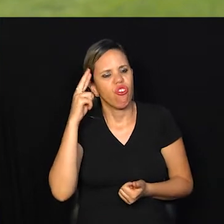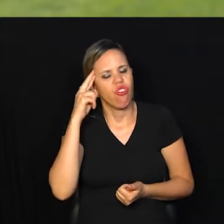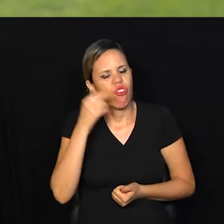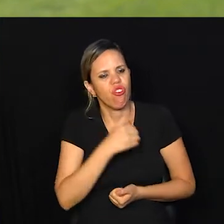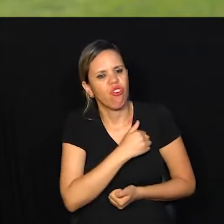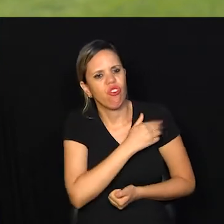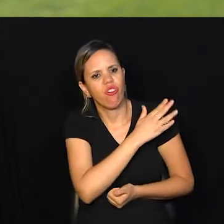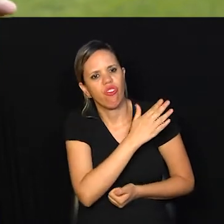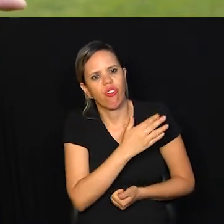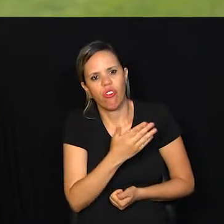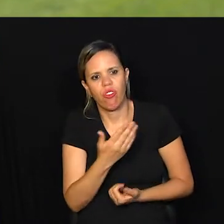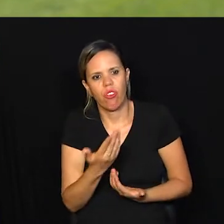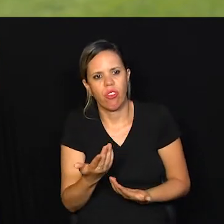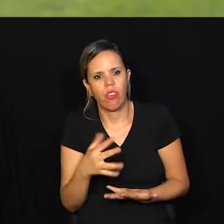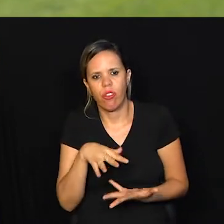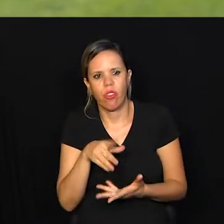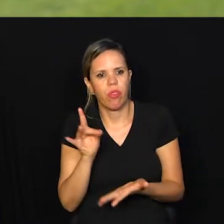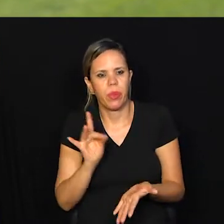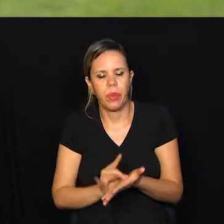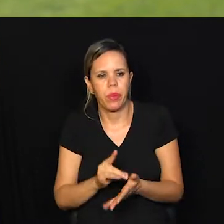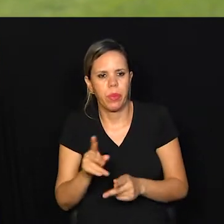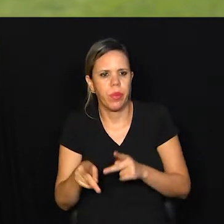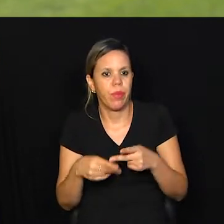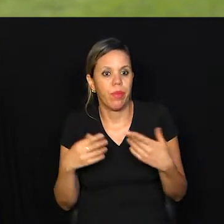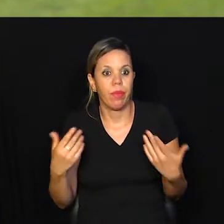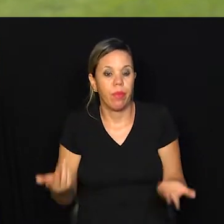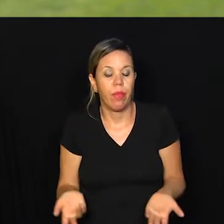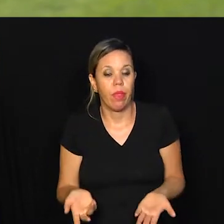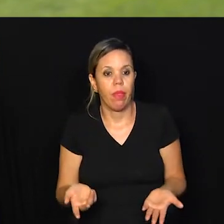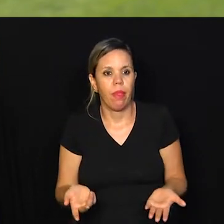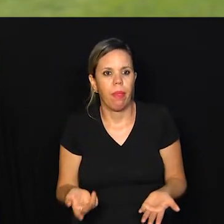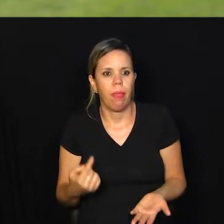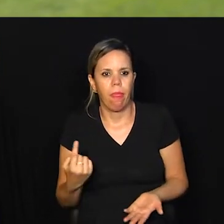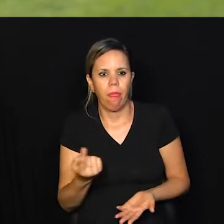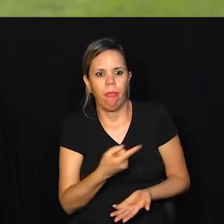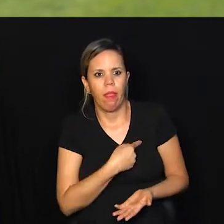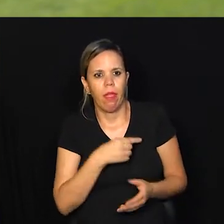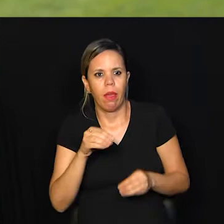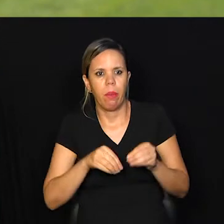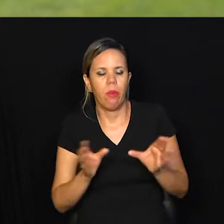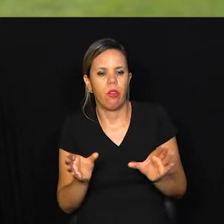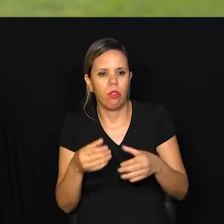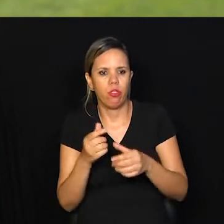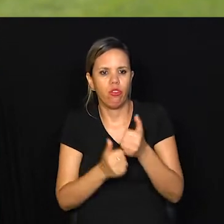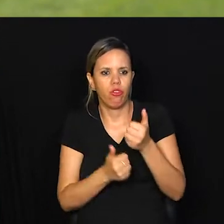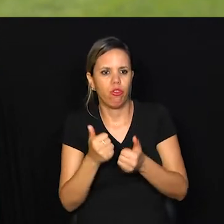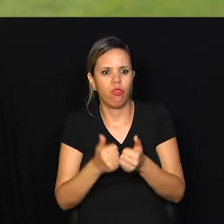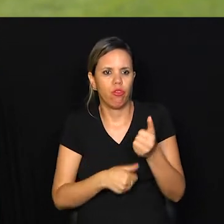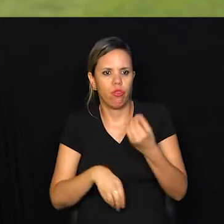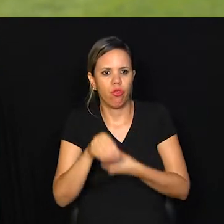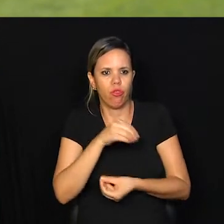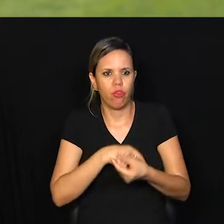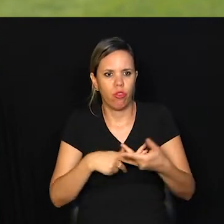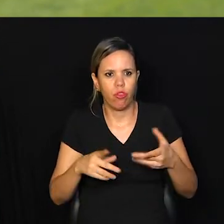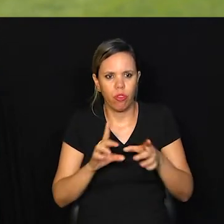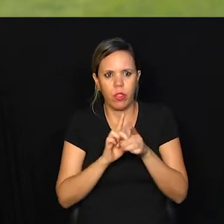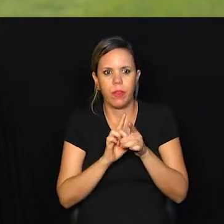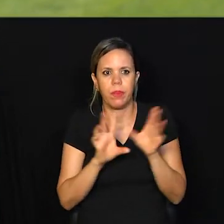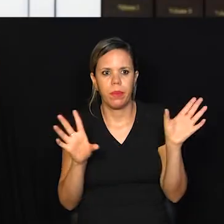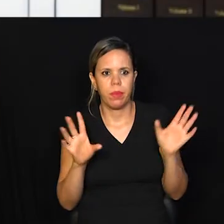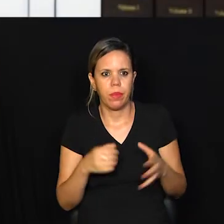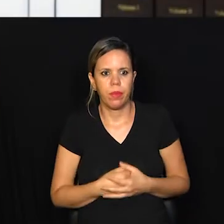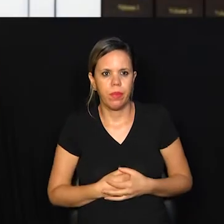apartheid, descolada do mundo real das pessoas. Então a gente montou uma diretoria plural,